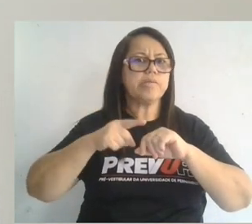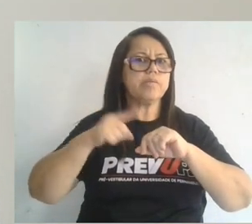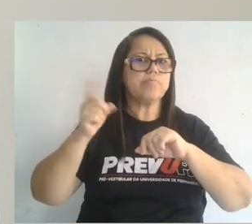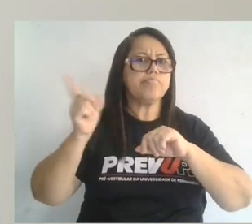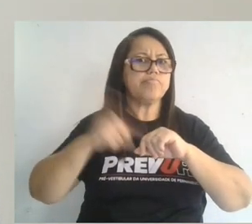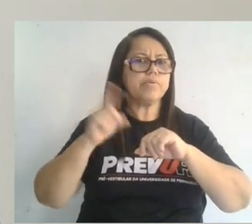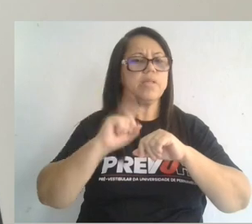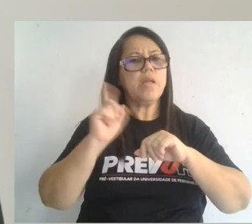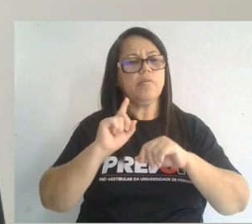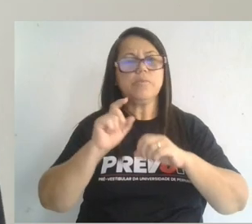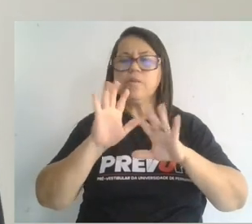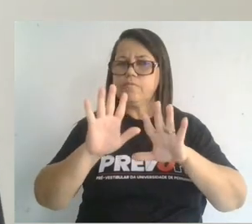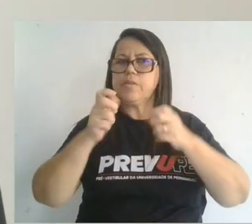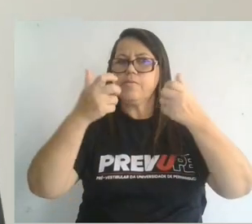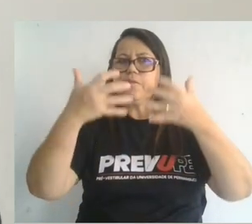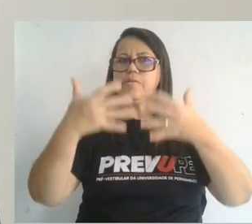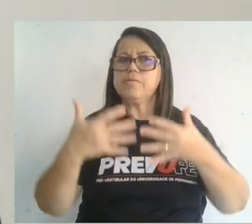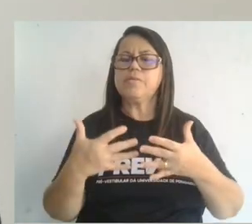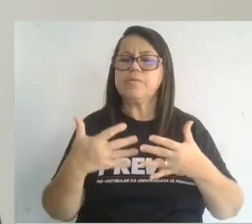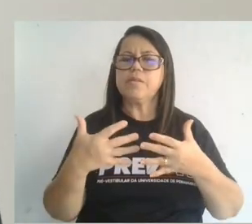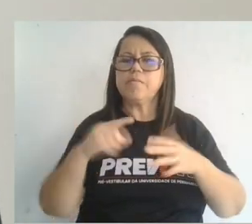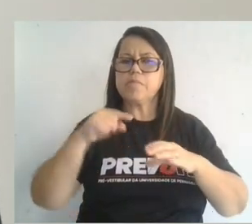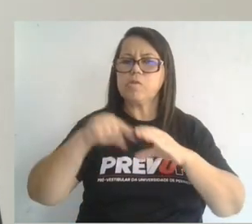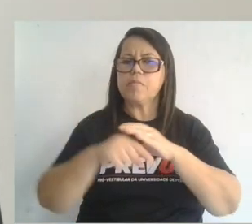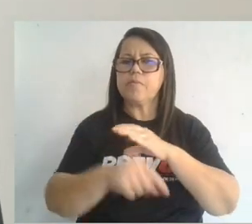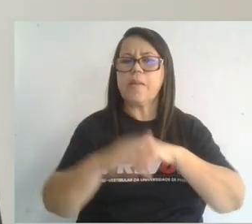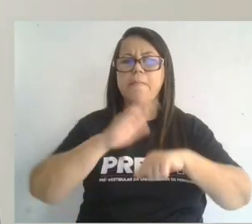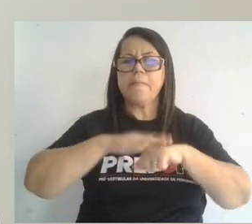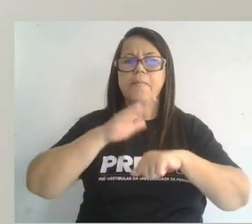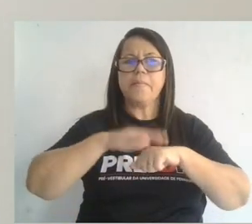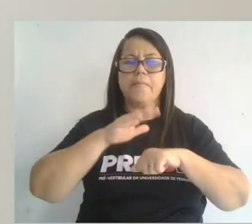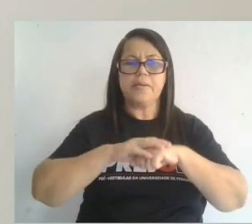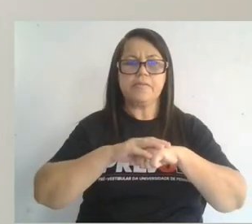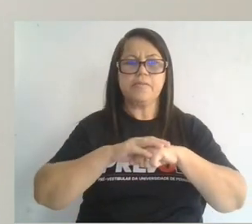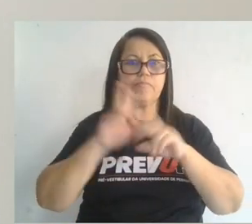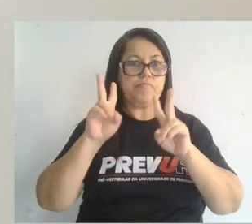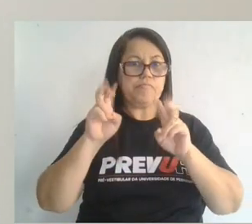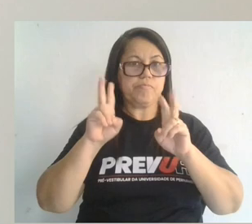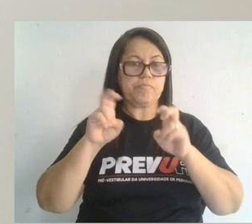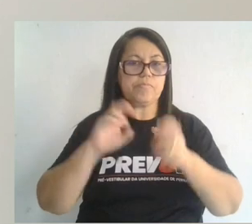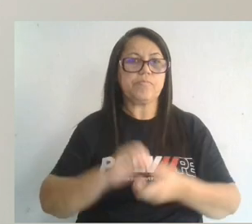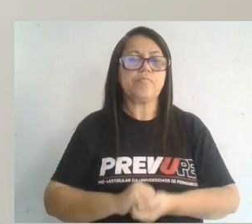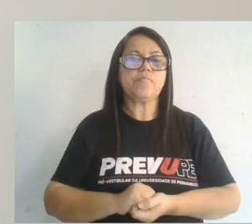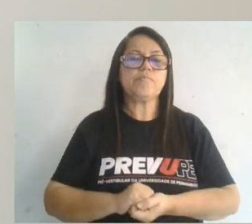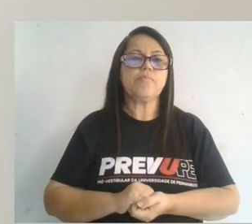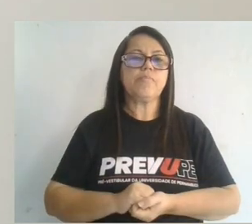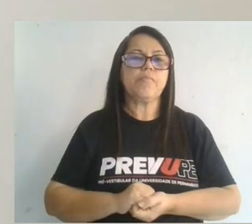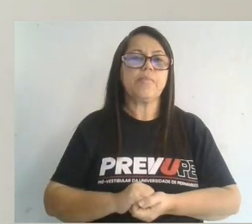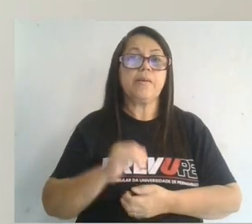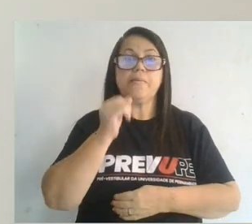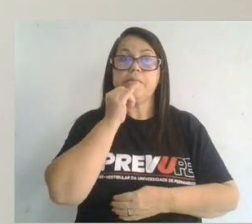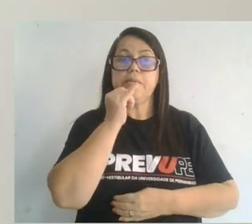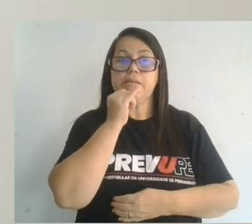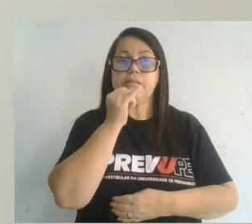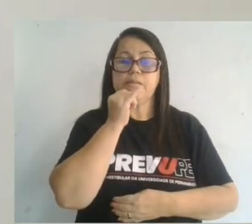aumentava. Então, vou aproveitar esse gancho para aprofundar um pouquinho no efeito fotoelétrico. Veja, a ideia